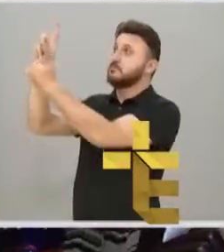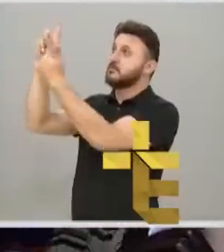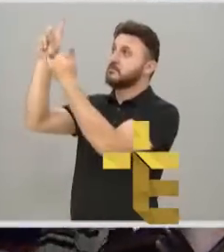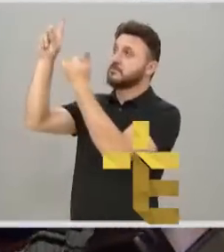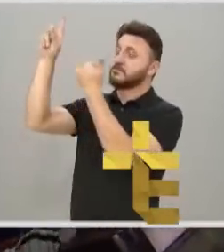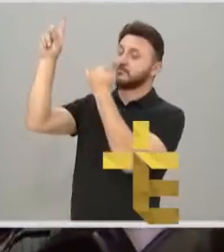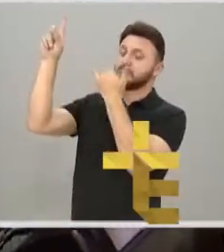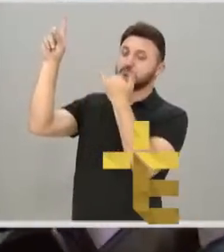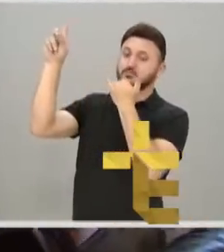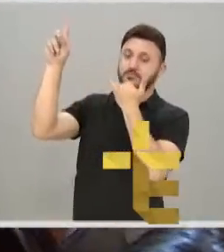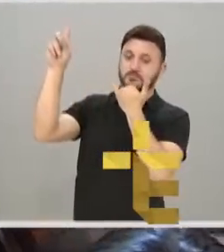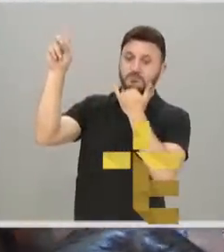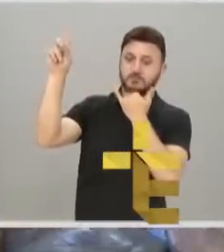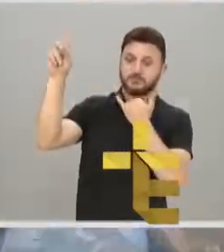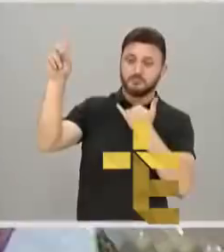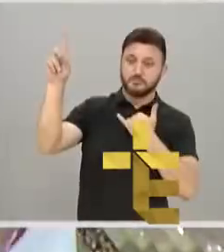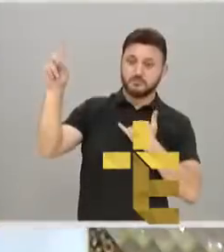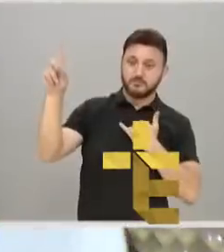perdoa,